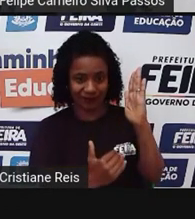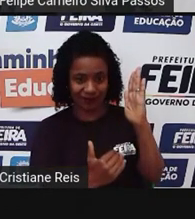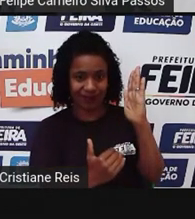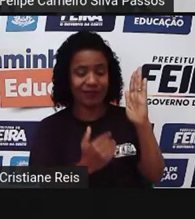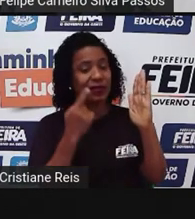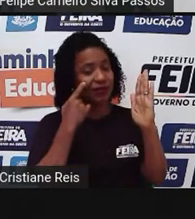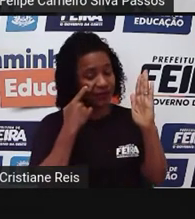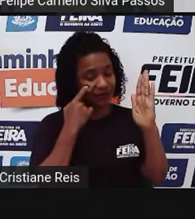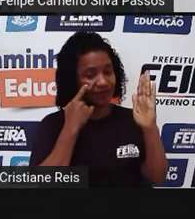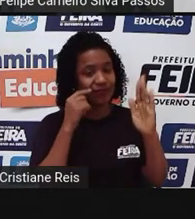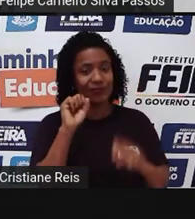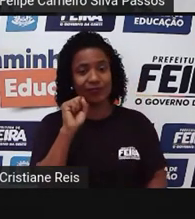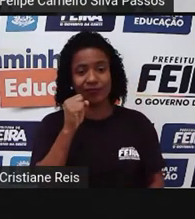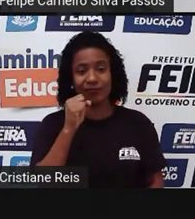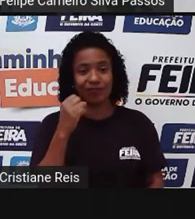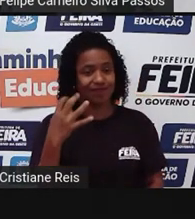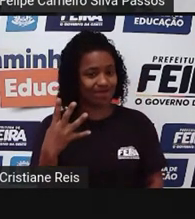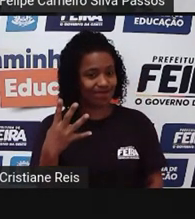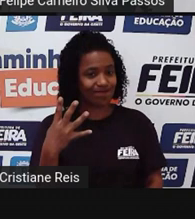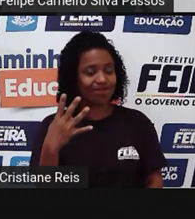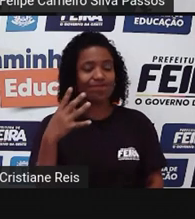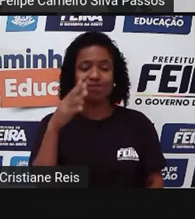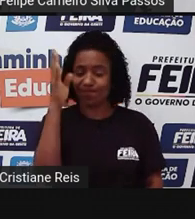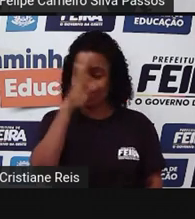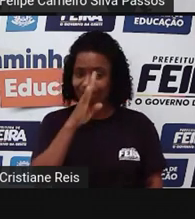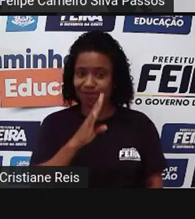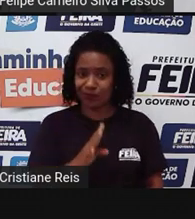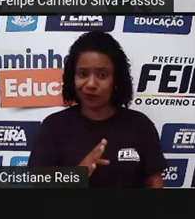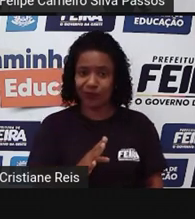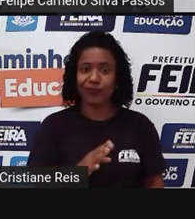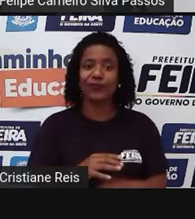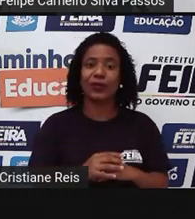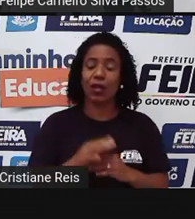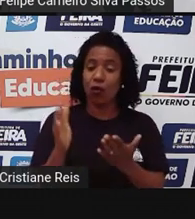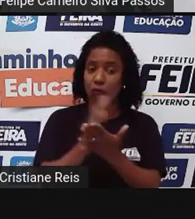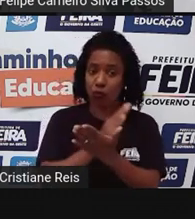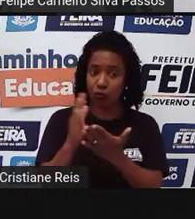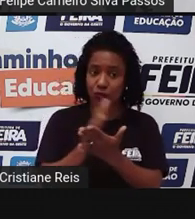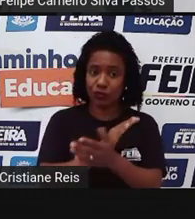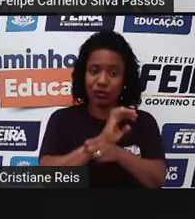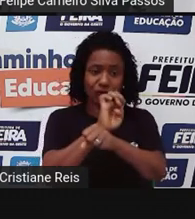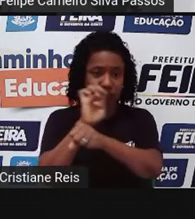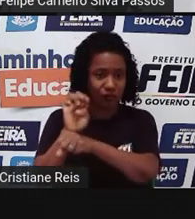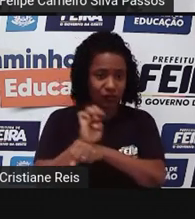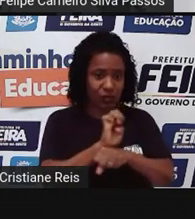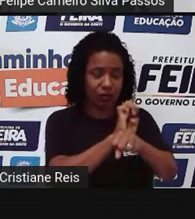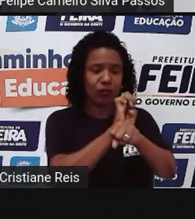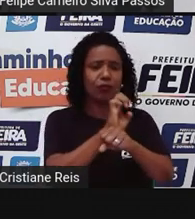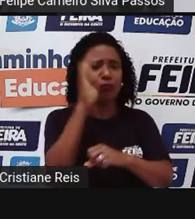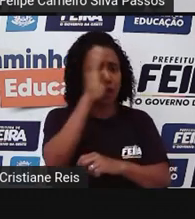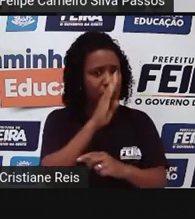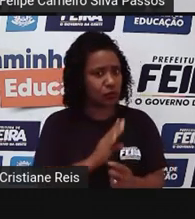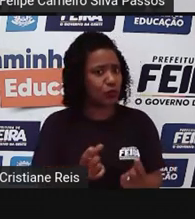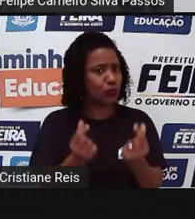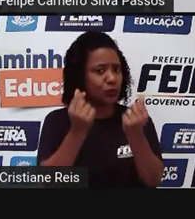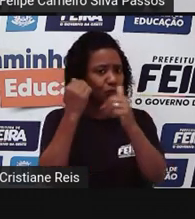Olha só que interessante. Os estados que têm maior IDH, ou seja, maior desenvolvimento,